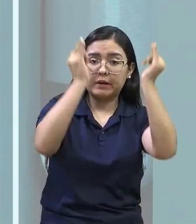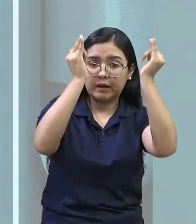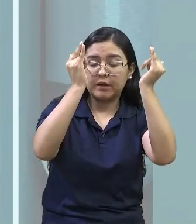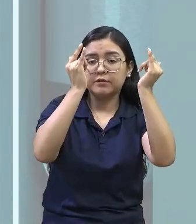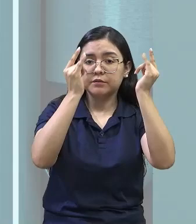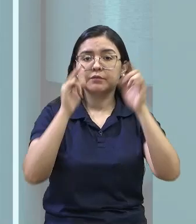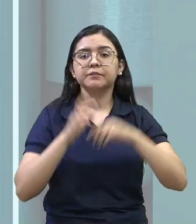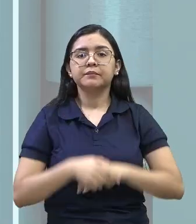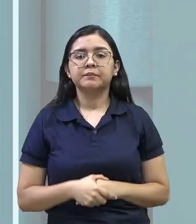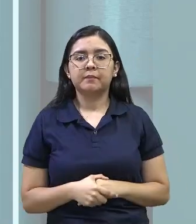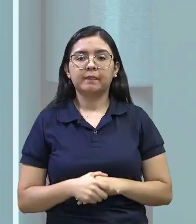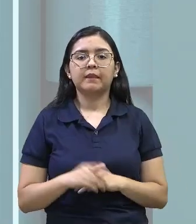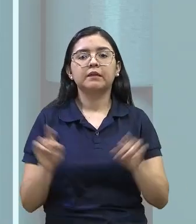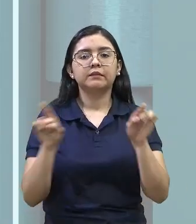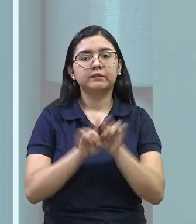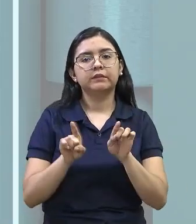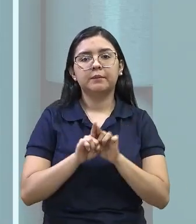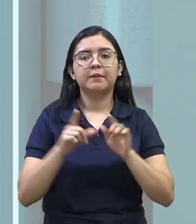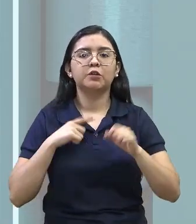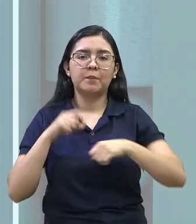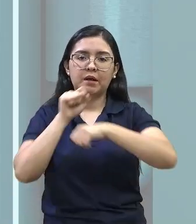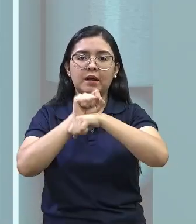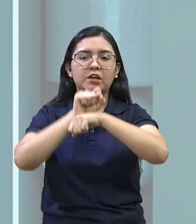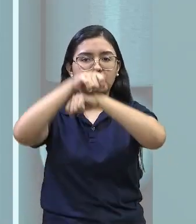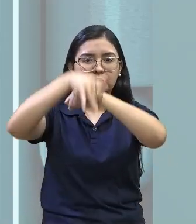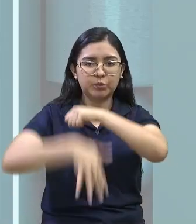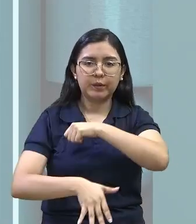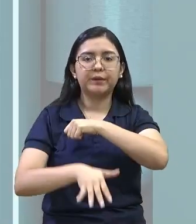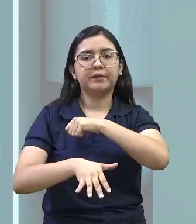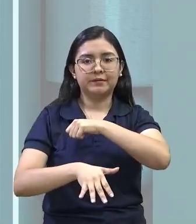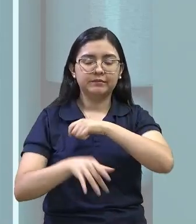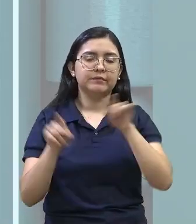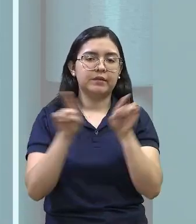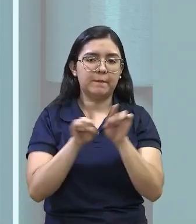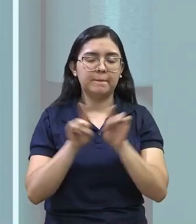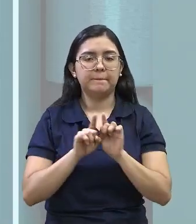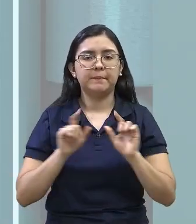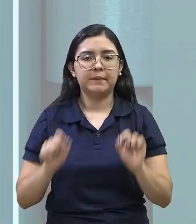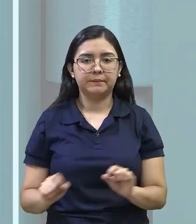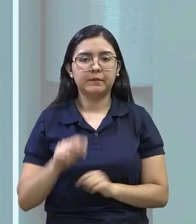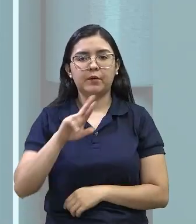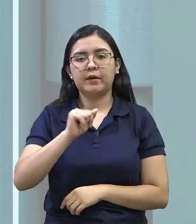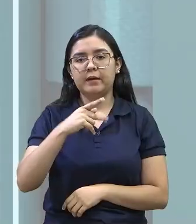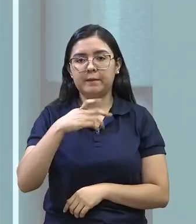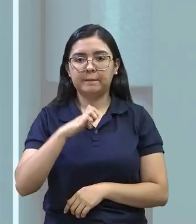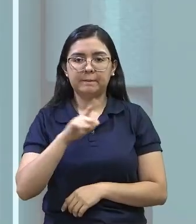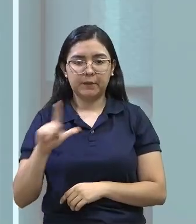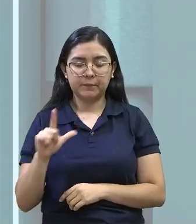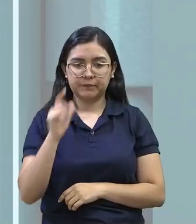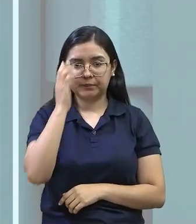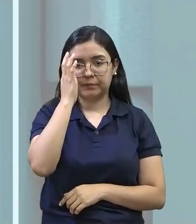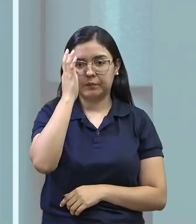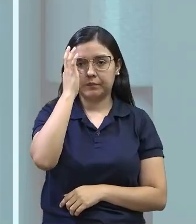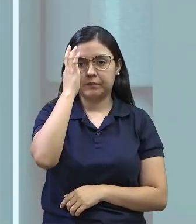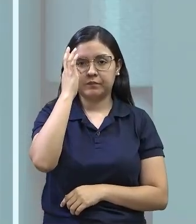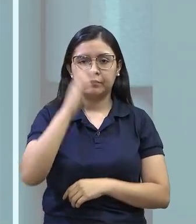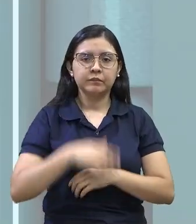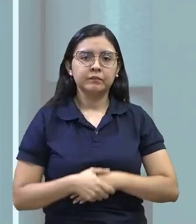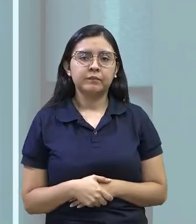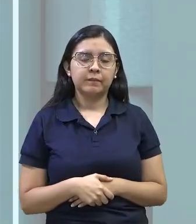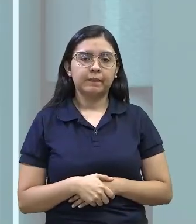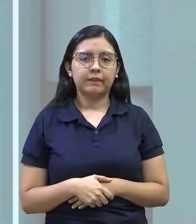ser também de uma cachoeira bem grande, né? Então, isso daí é o rapel, você descer de um ponto a